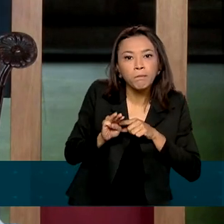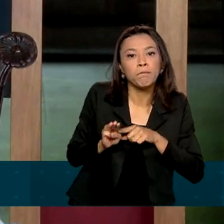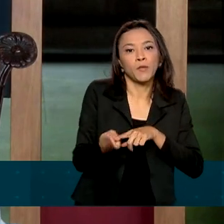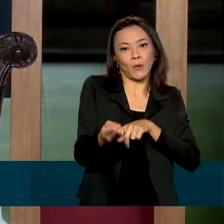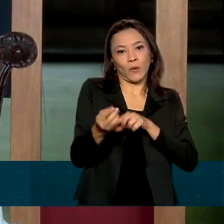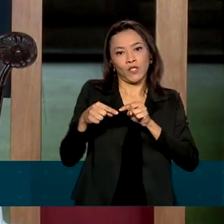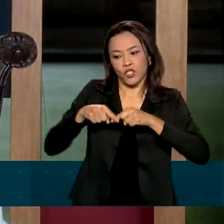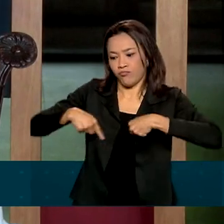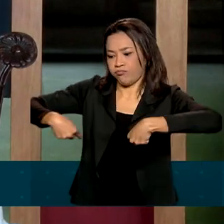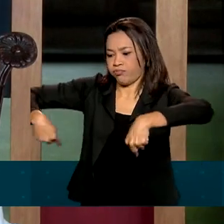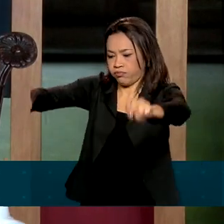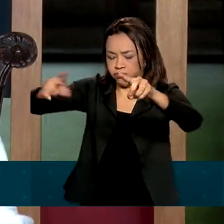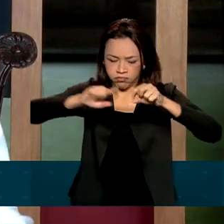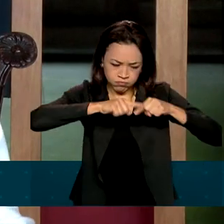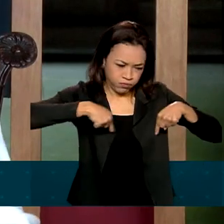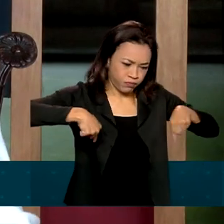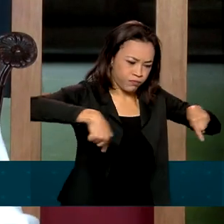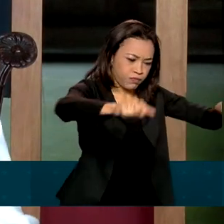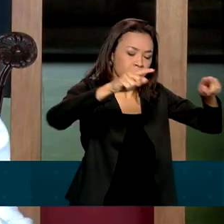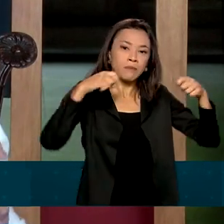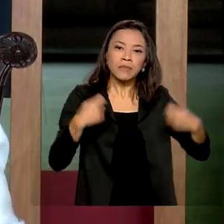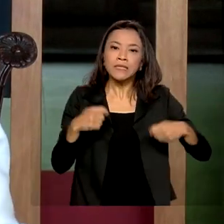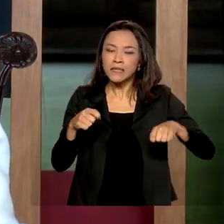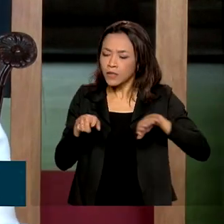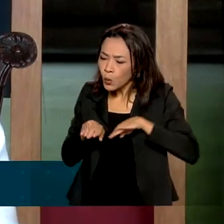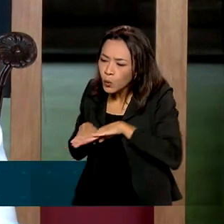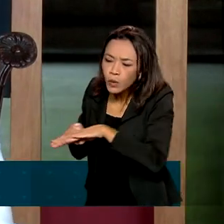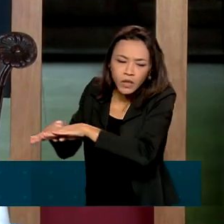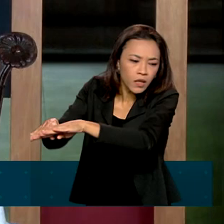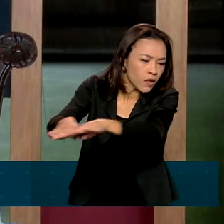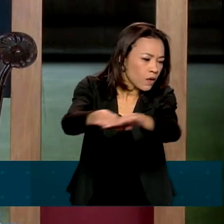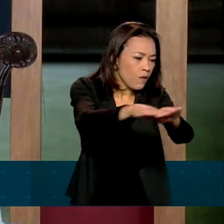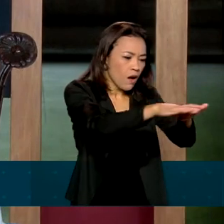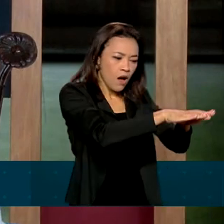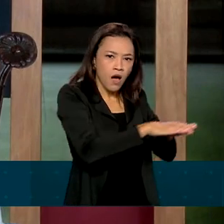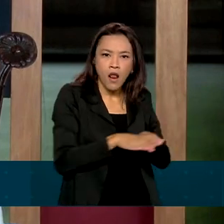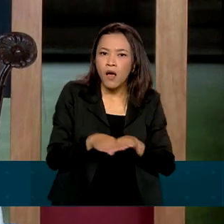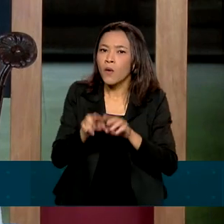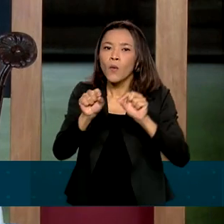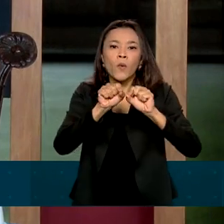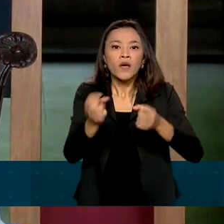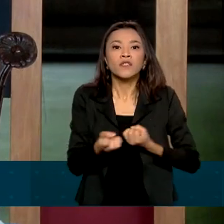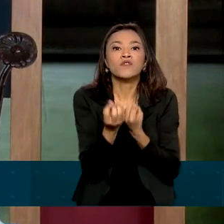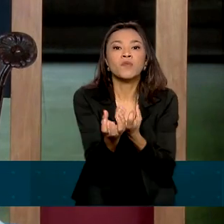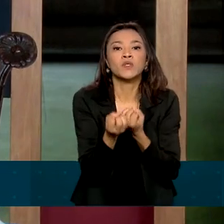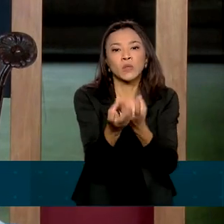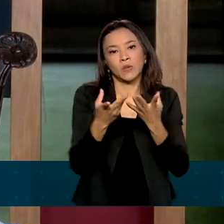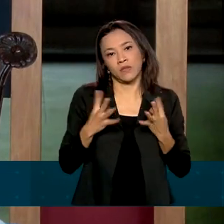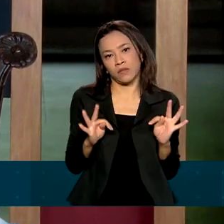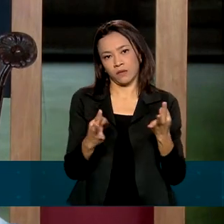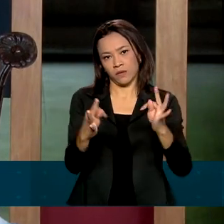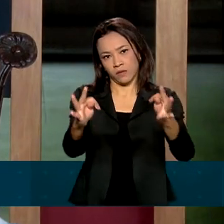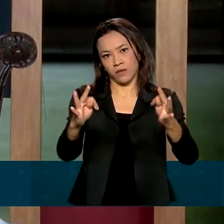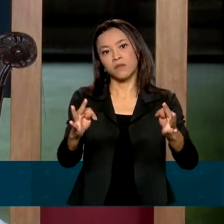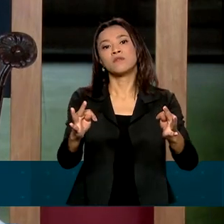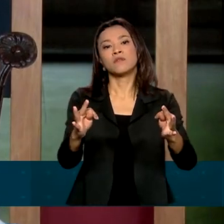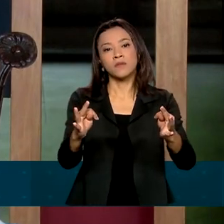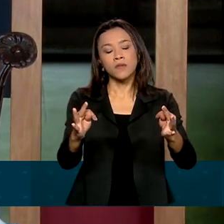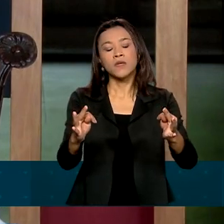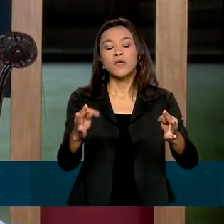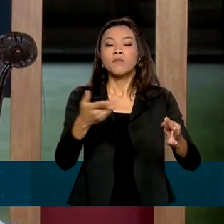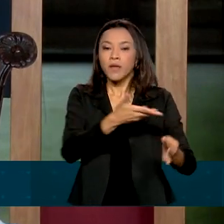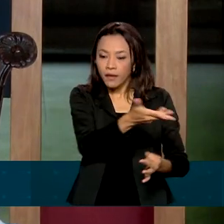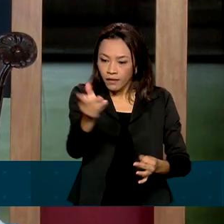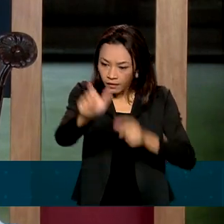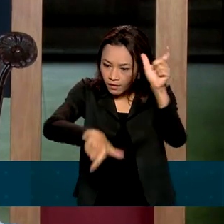precisamos democratizar e universalizar cada vez mais essas tecnologias para que os